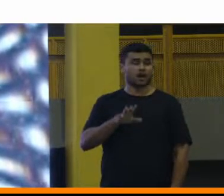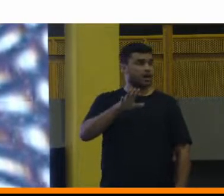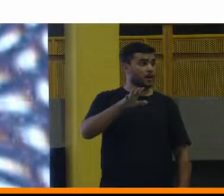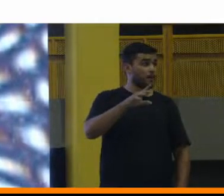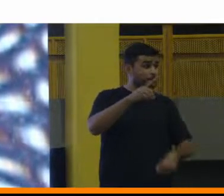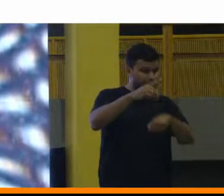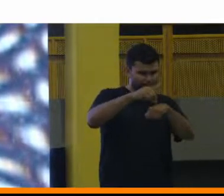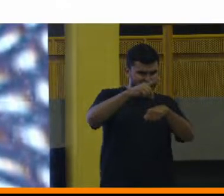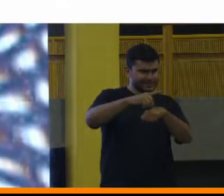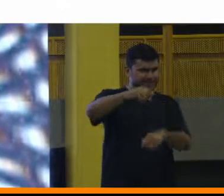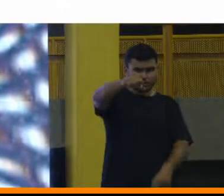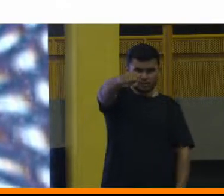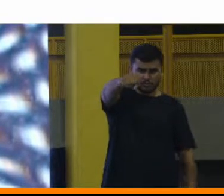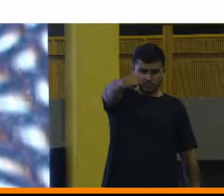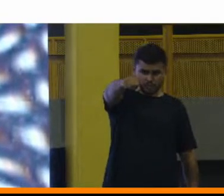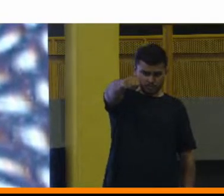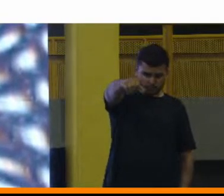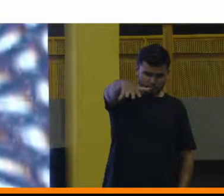varia.